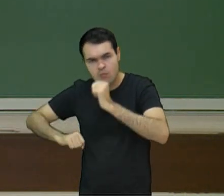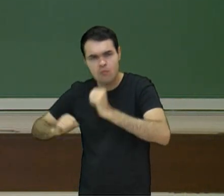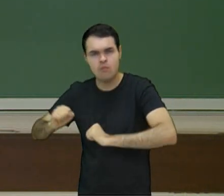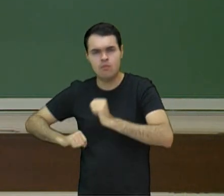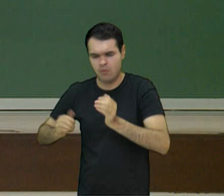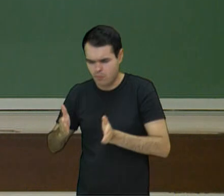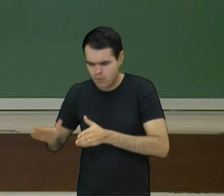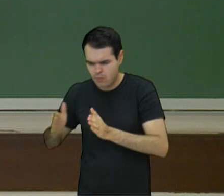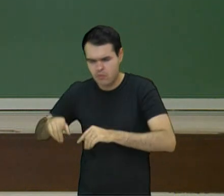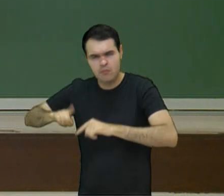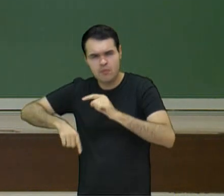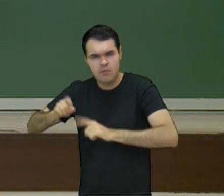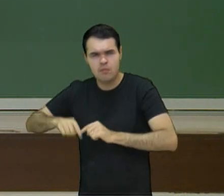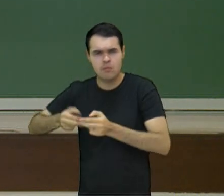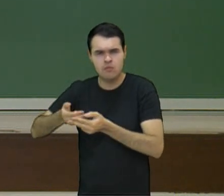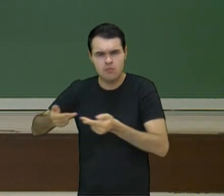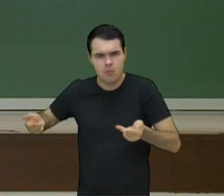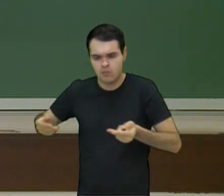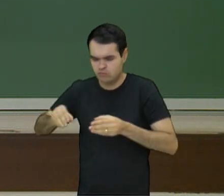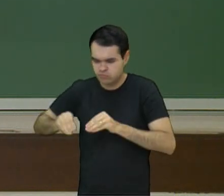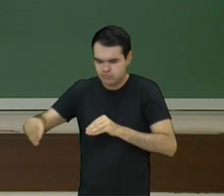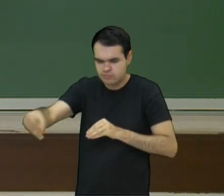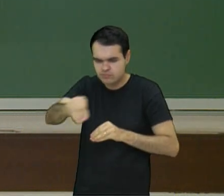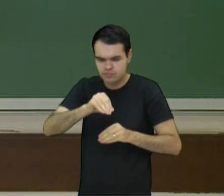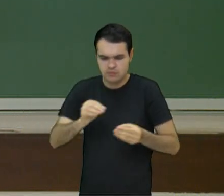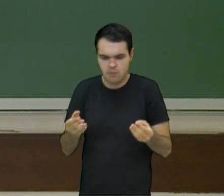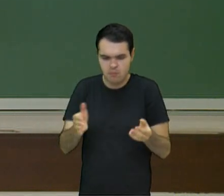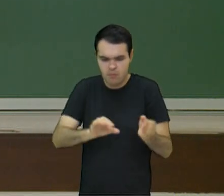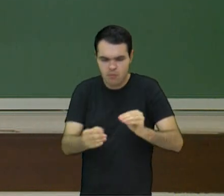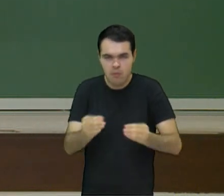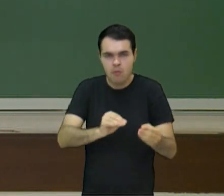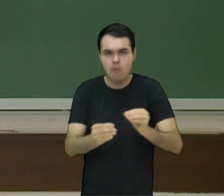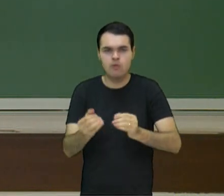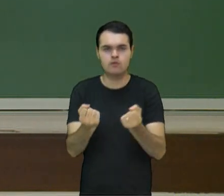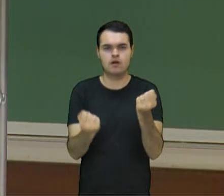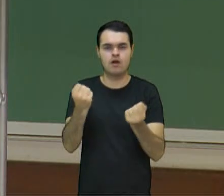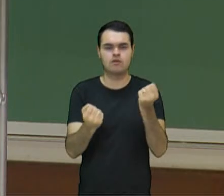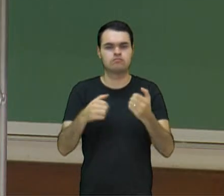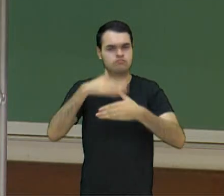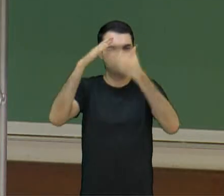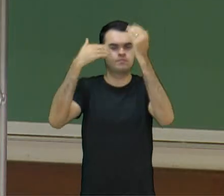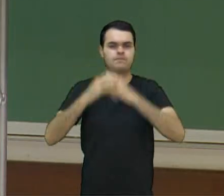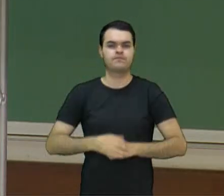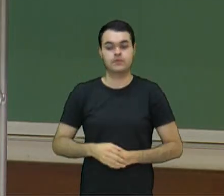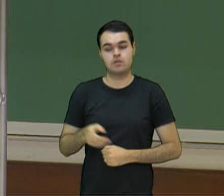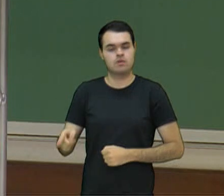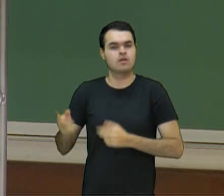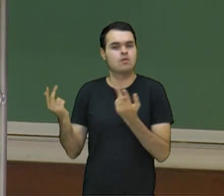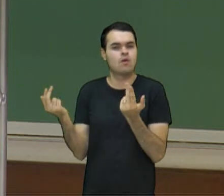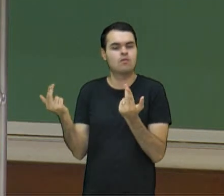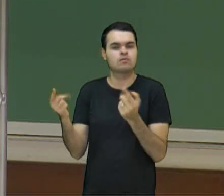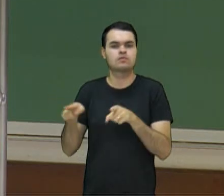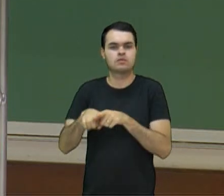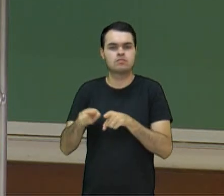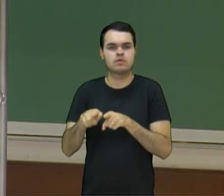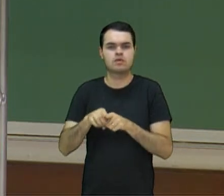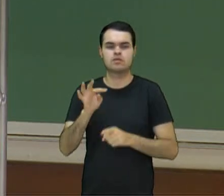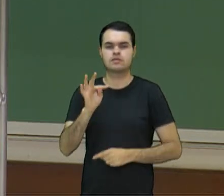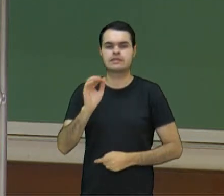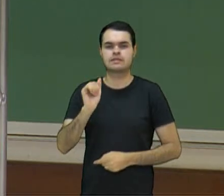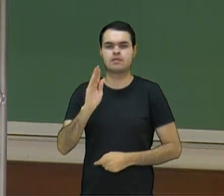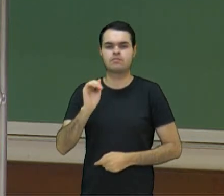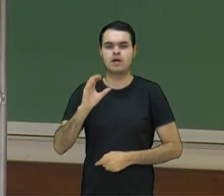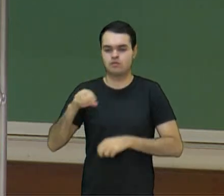têm um parque industrial alimentício bem desenvolvido. Na agricultura, o cultivo do tabaco, o cultivo